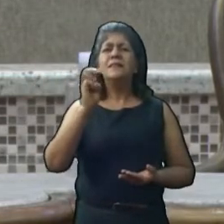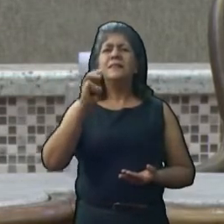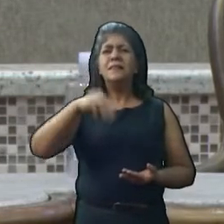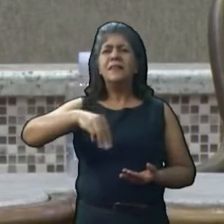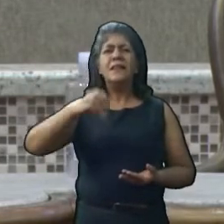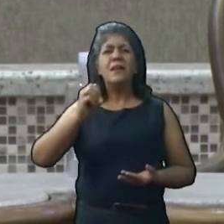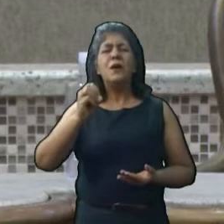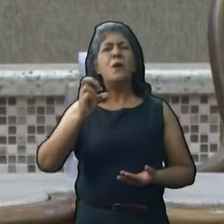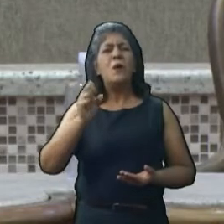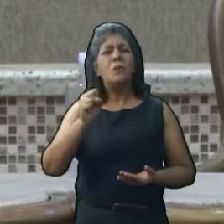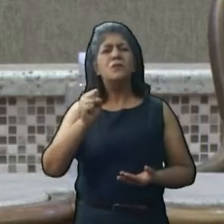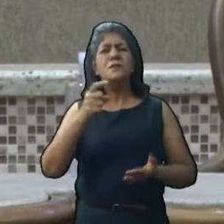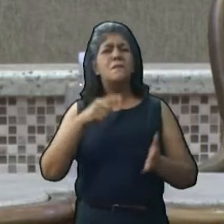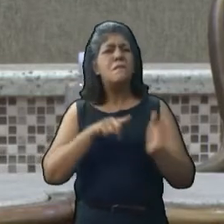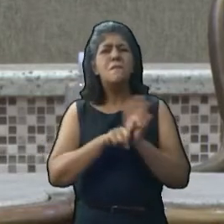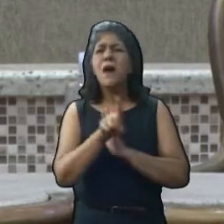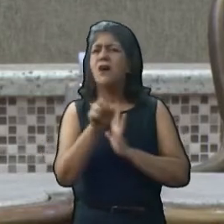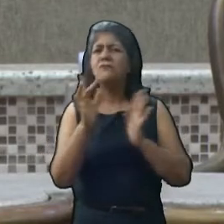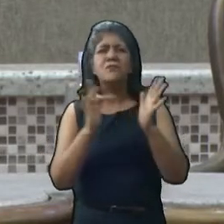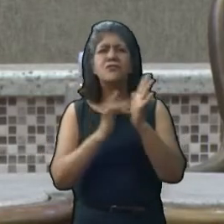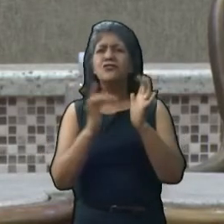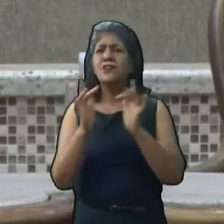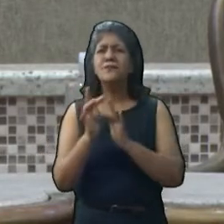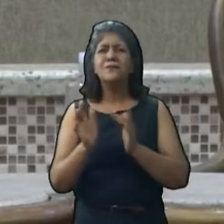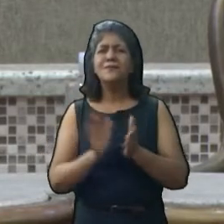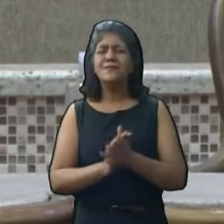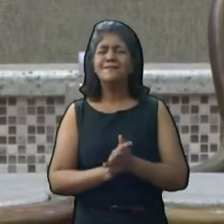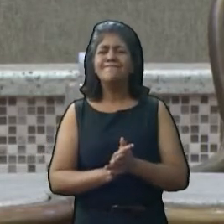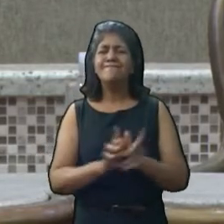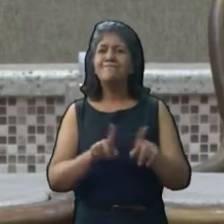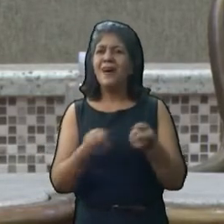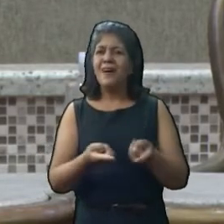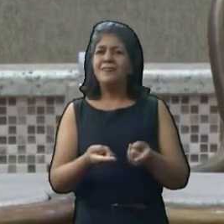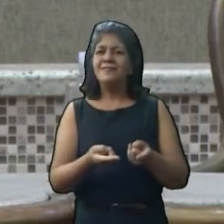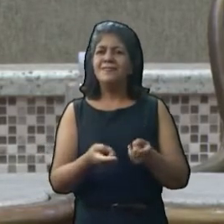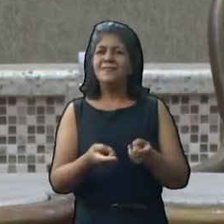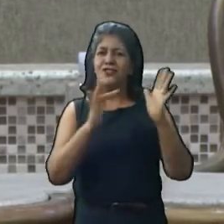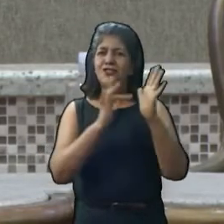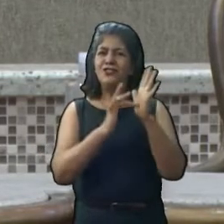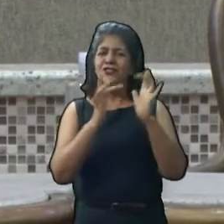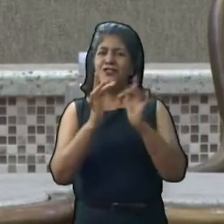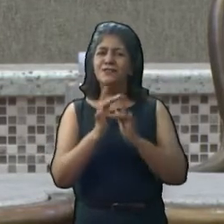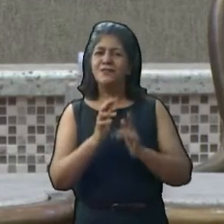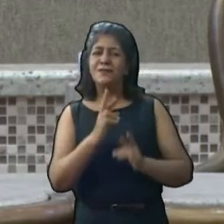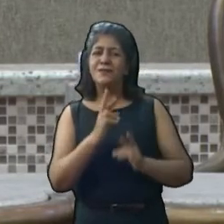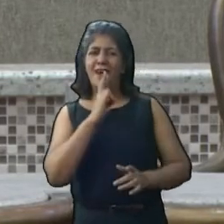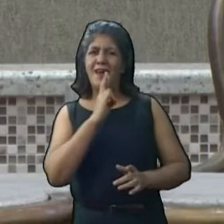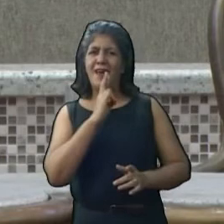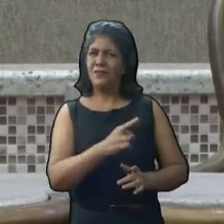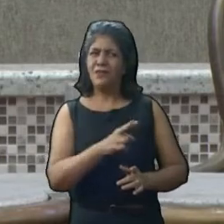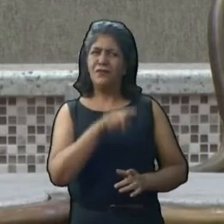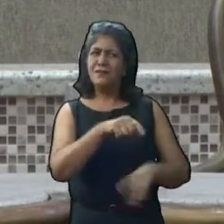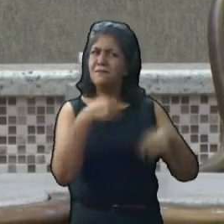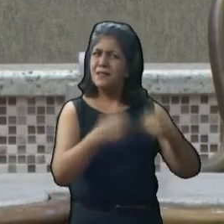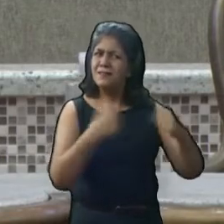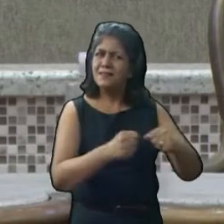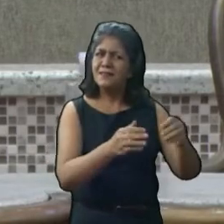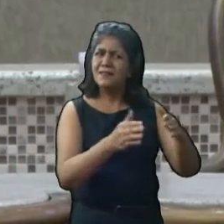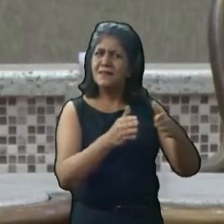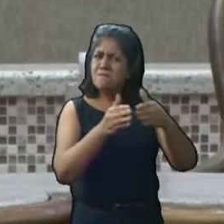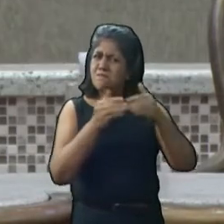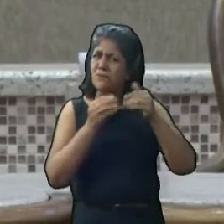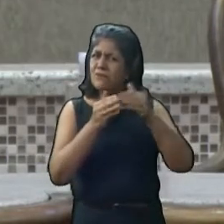sobrenatural diferente é uma experiência ímpar é uma experiência diferente a pessoa